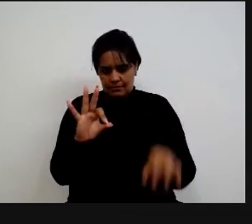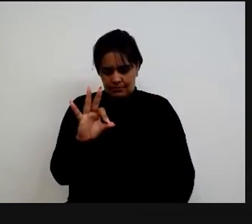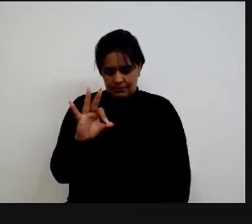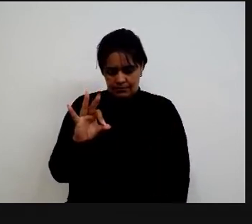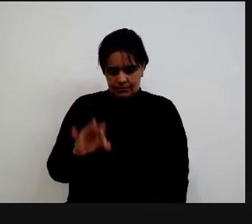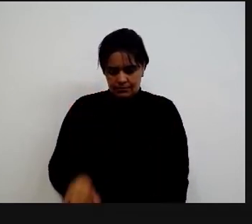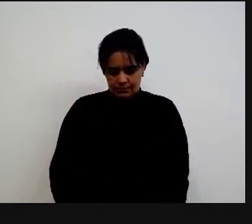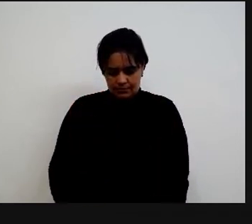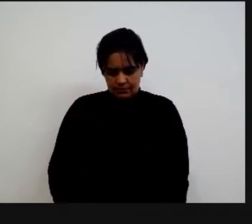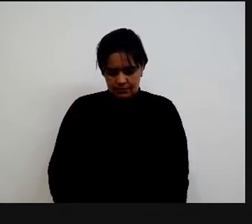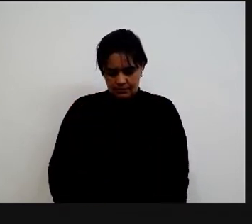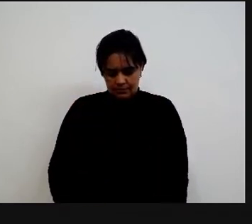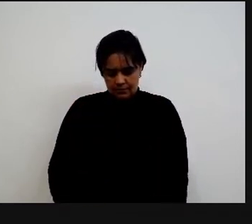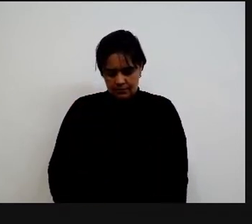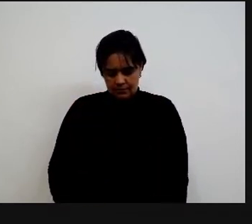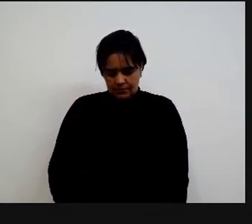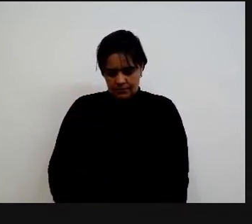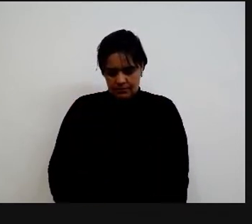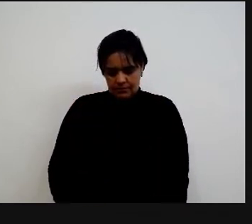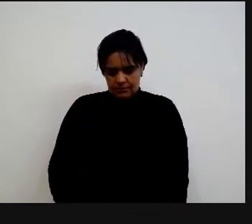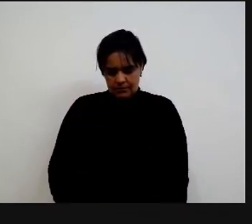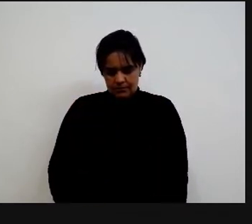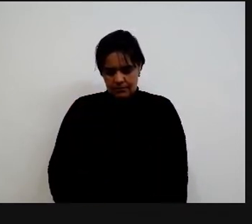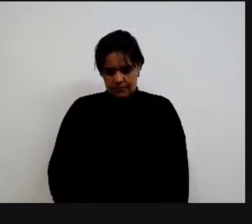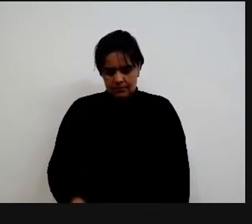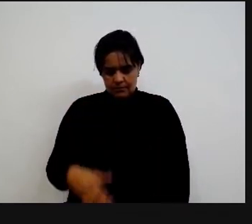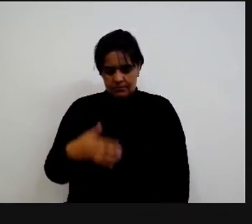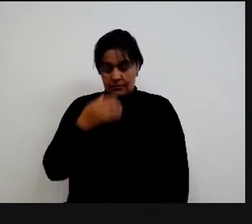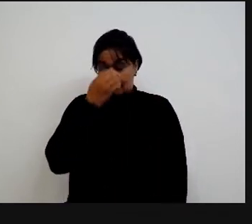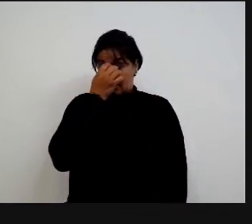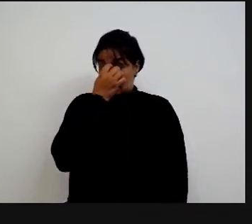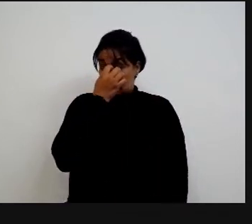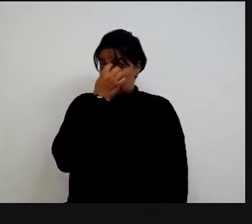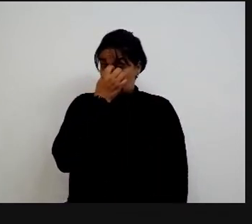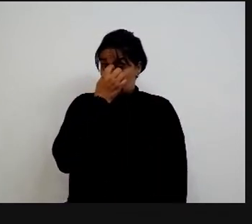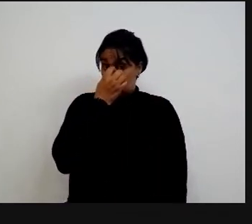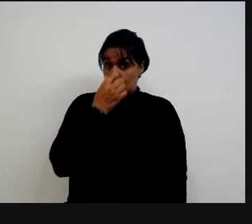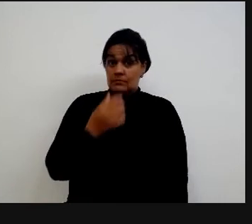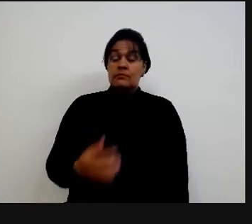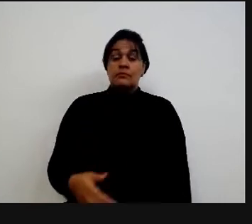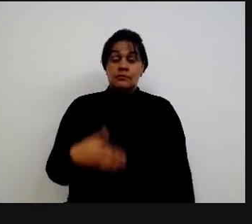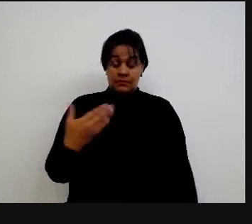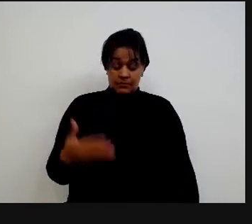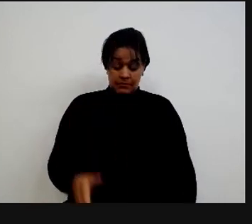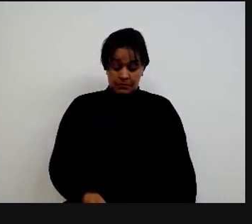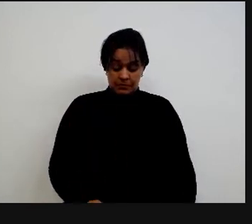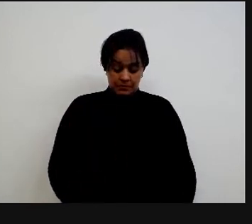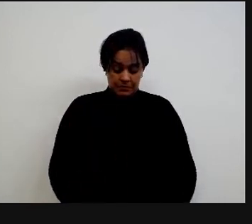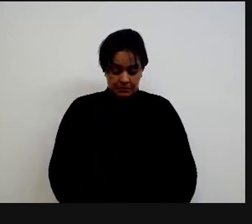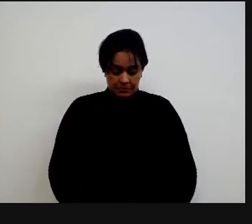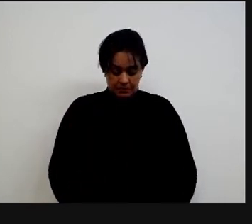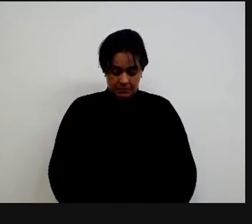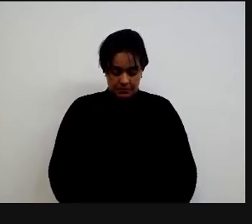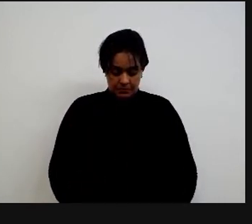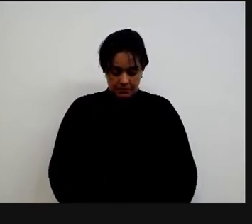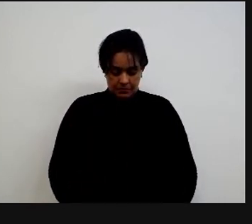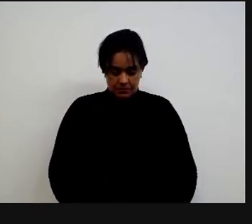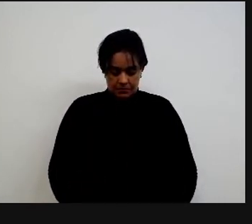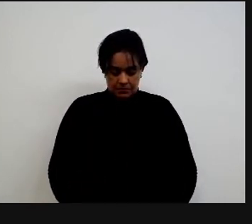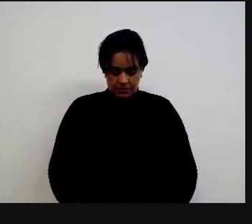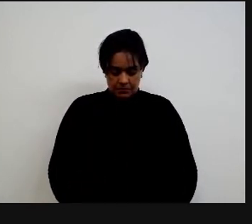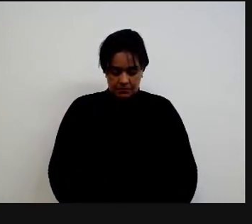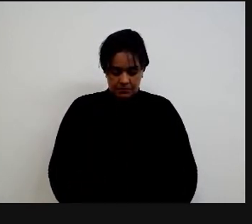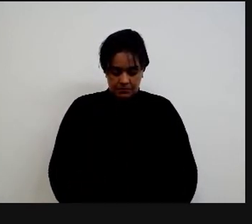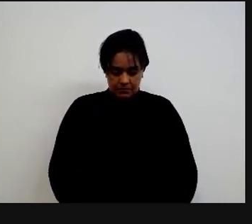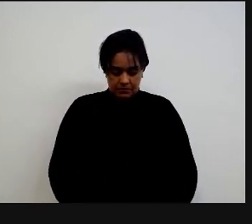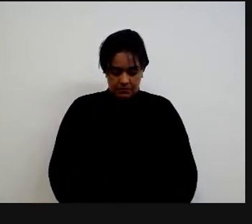B2C, que é onde a gente precisa dar experiências únicas, porque cada hora que ele fizer um tipo de consumo, ele vai querer